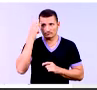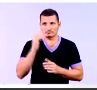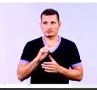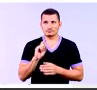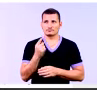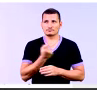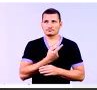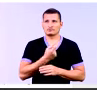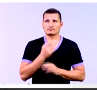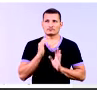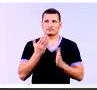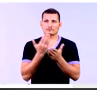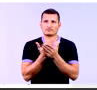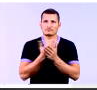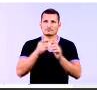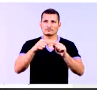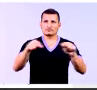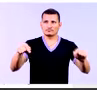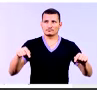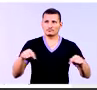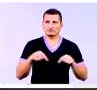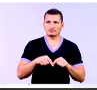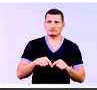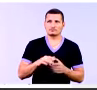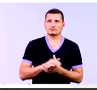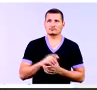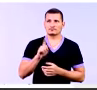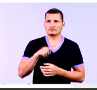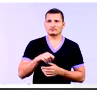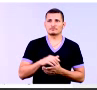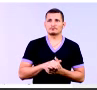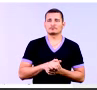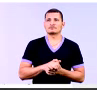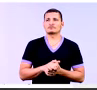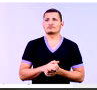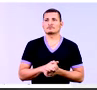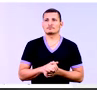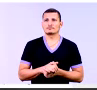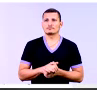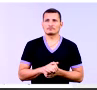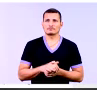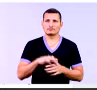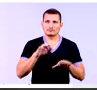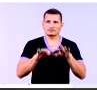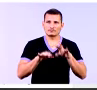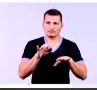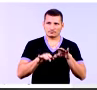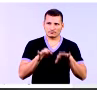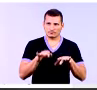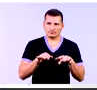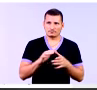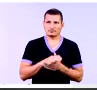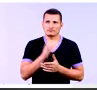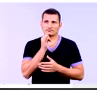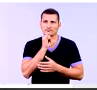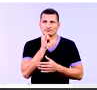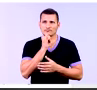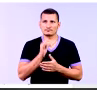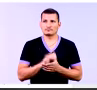vimos em sala. É um input do tipo text. Vamos digitar um exemplo